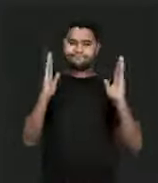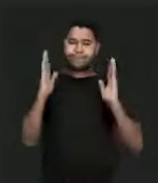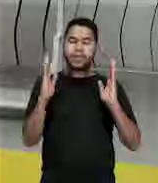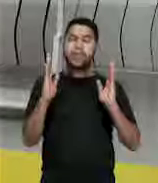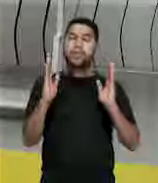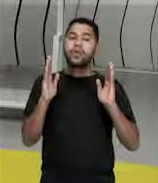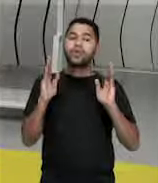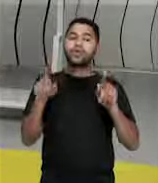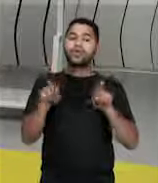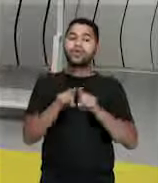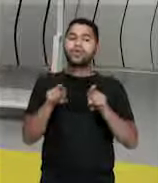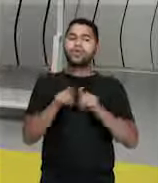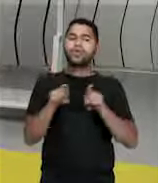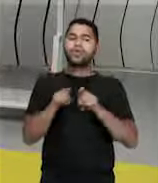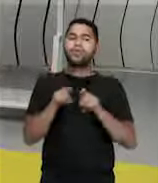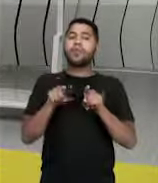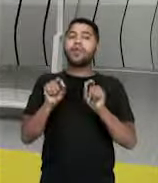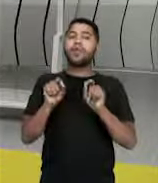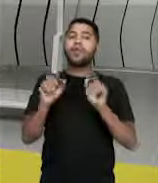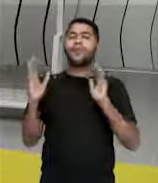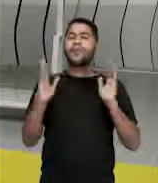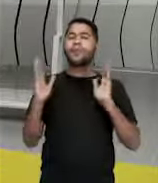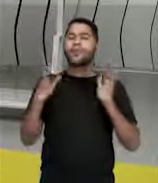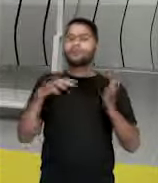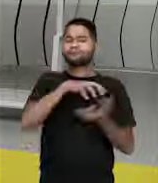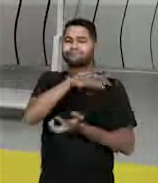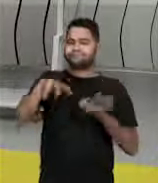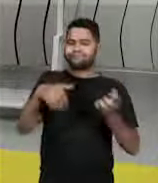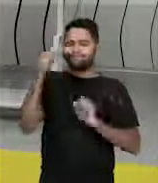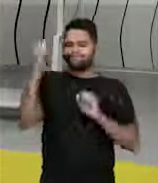então da Revolução Industrial.